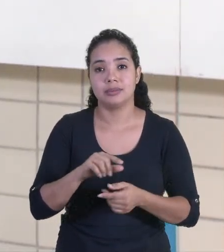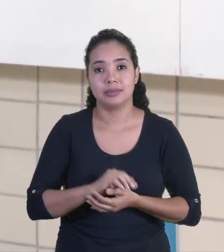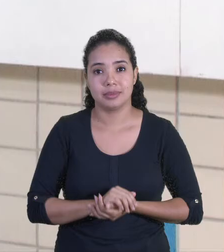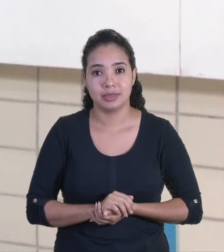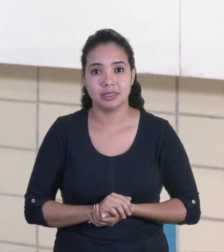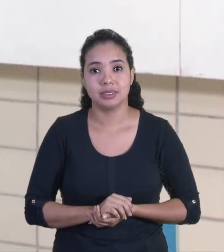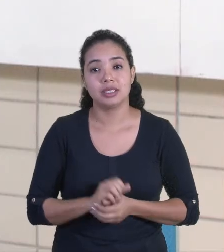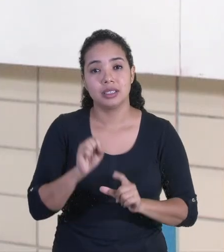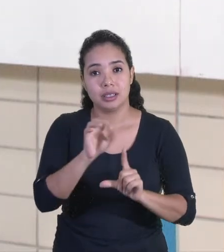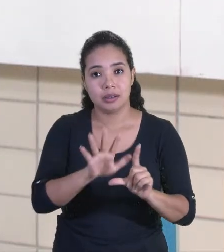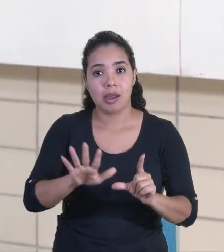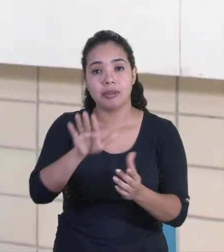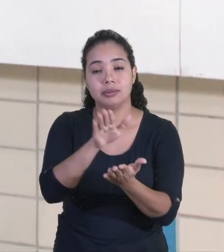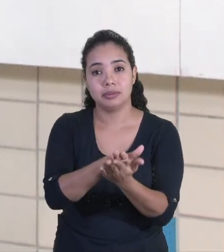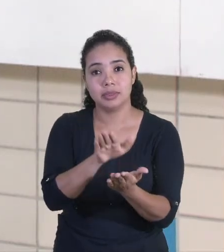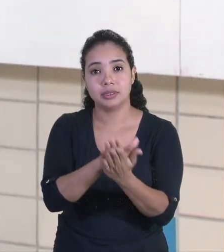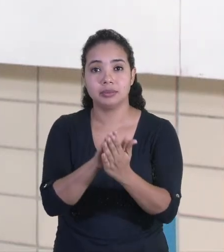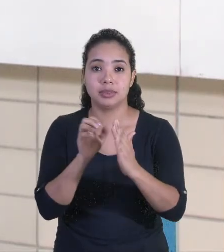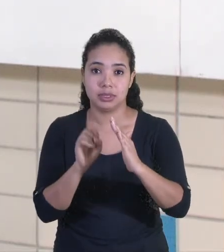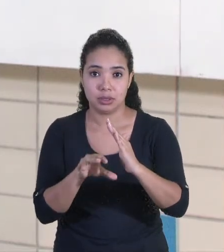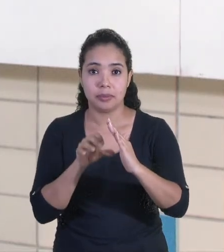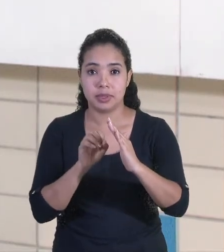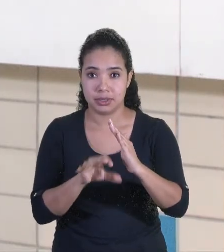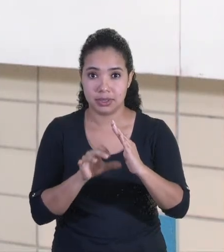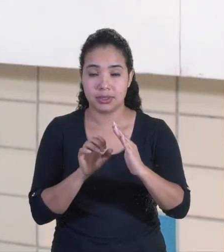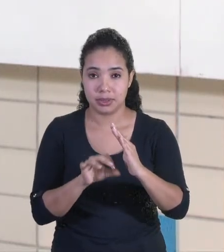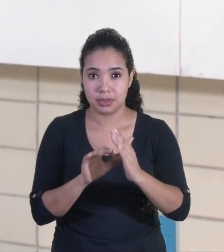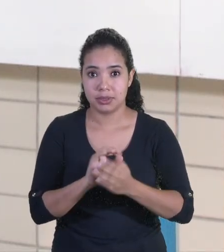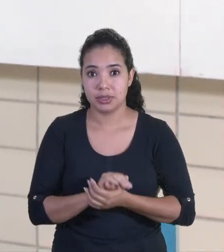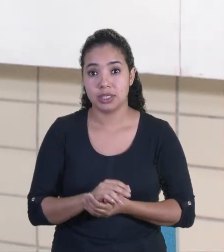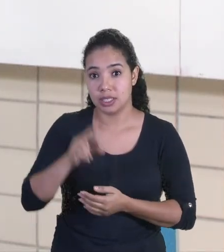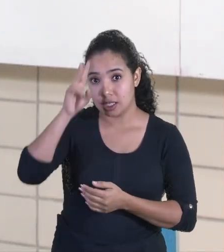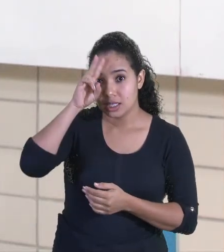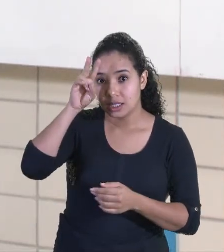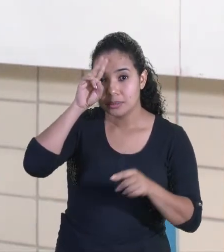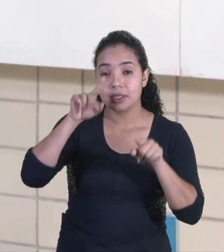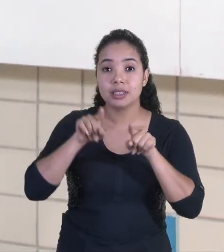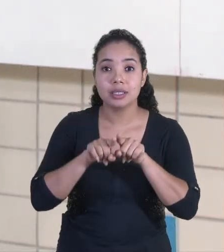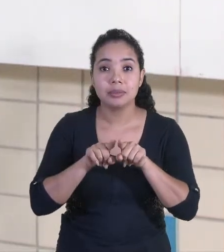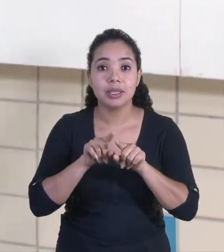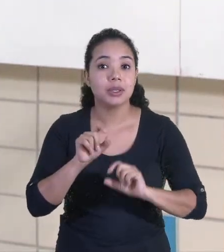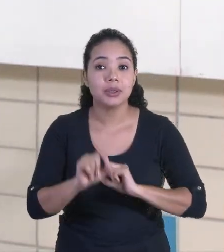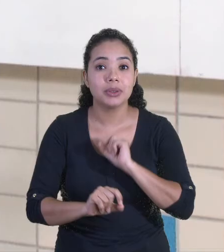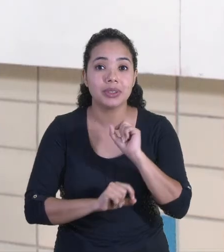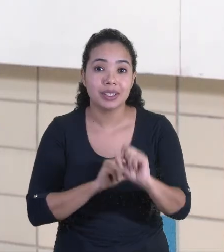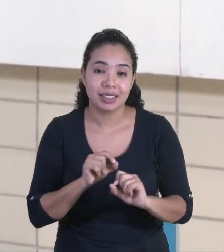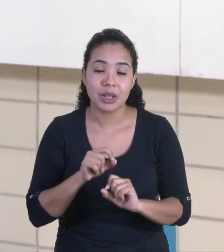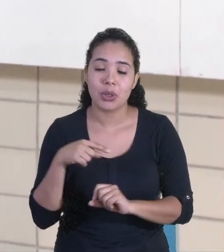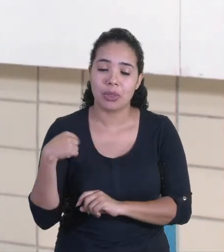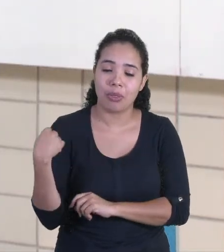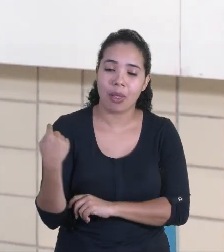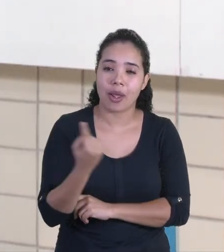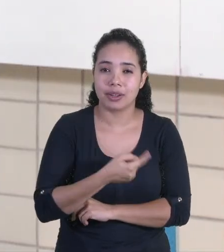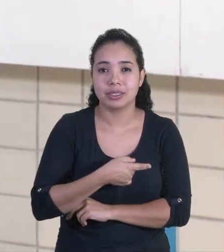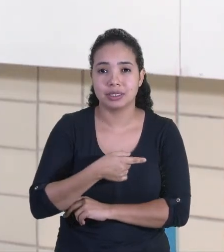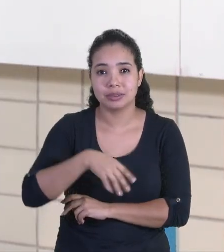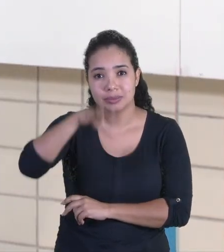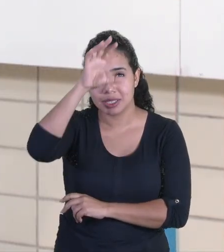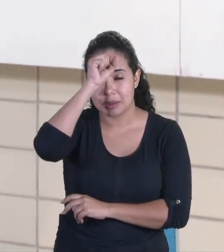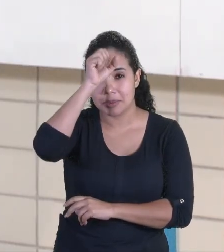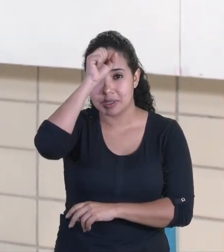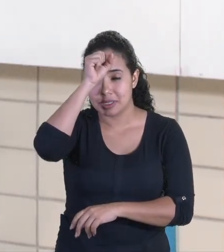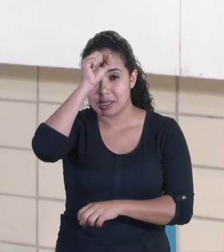disponíveis na plataforma Palmas Homeschool. E lembre-se de que o nosso conhecimento não pode